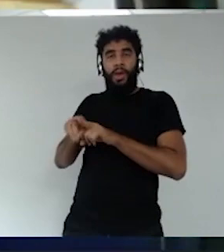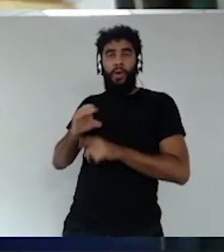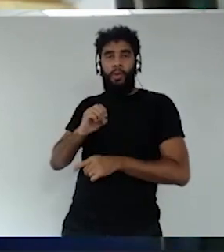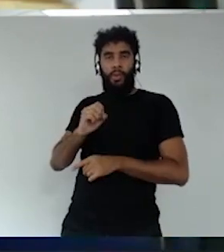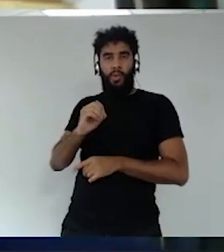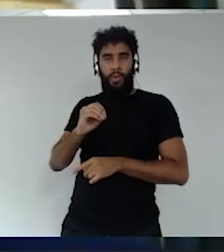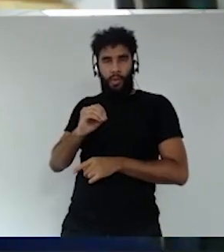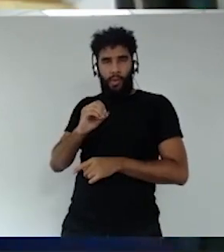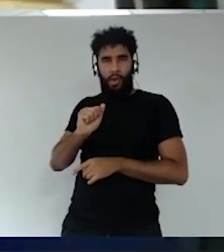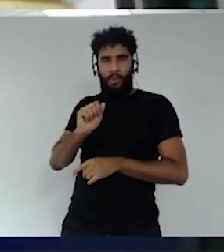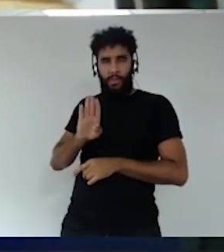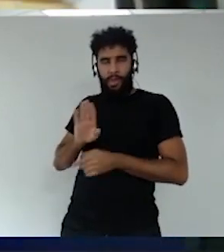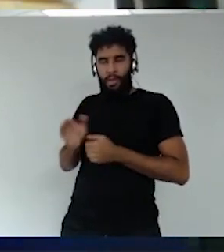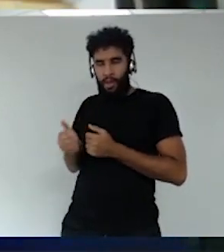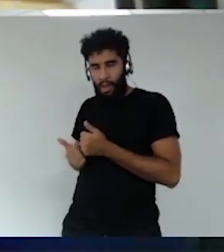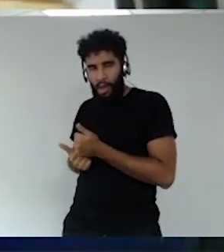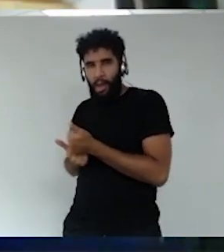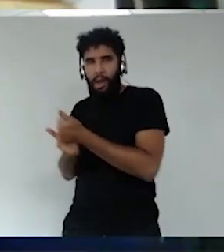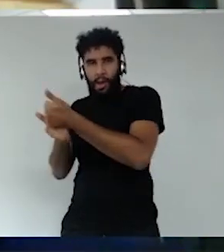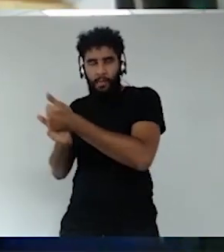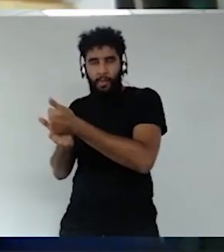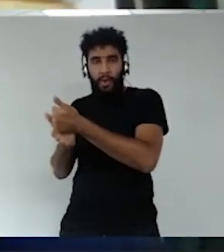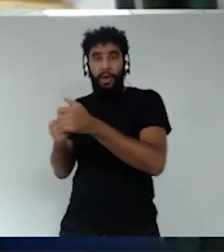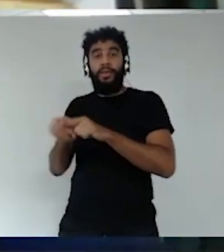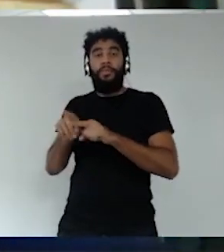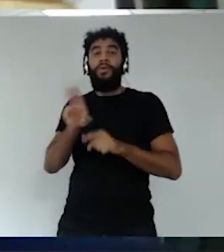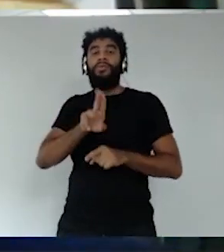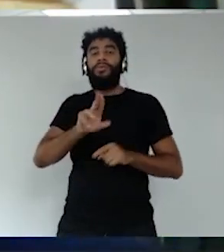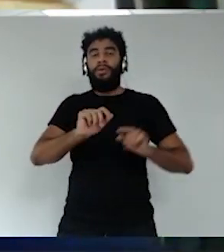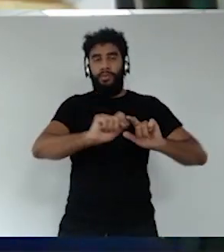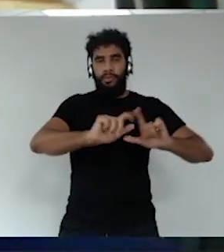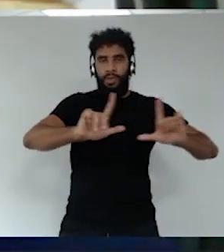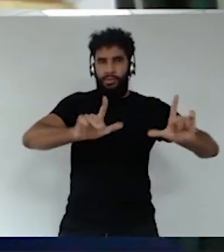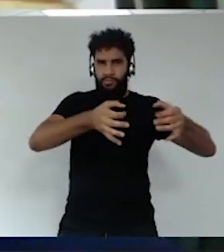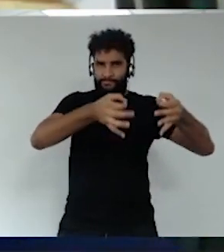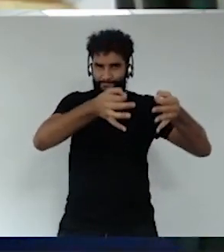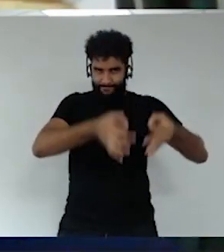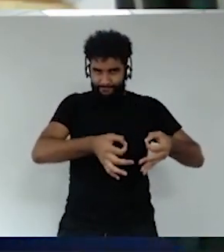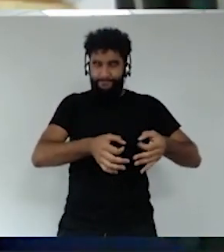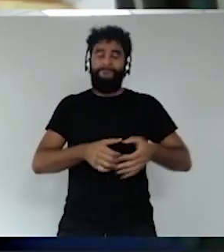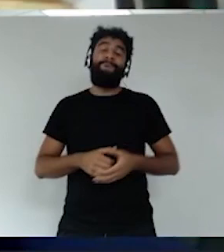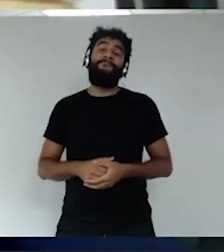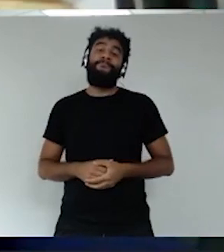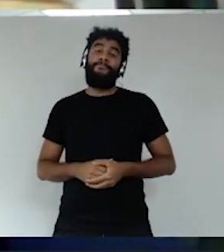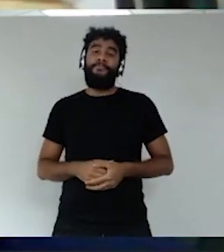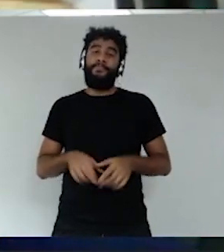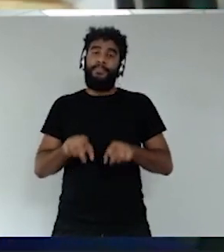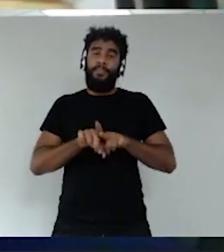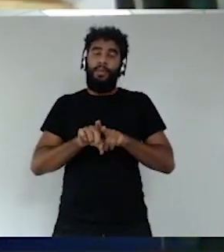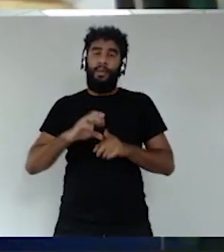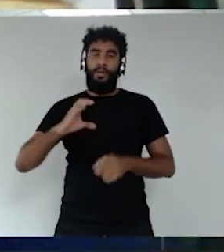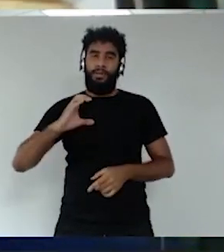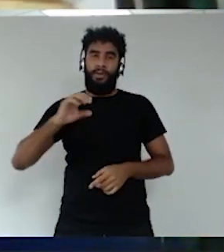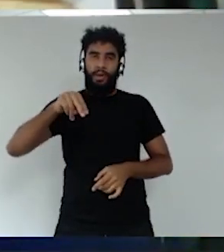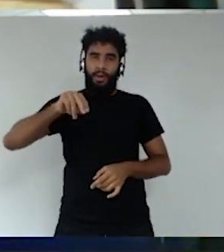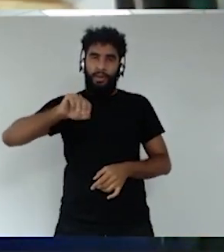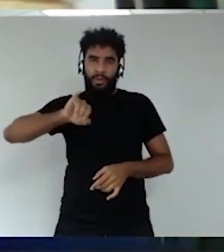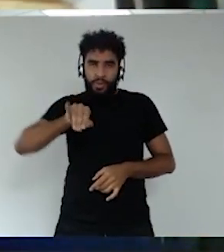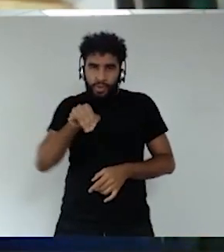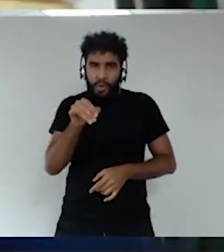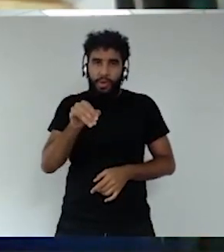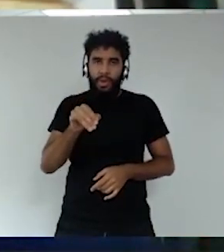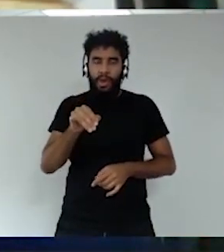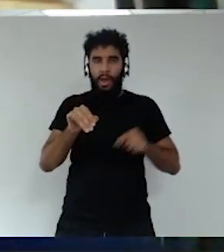plataforma adequada, a priorizarem essas soluções. Nós temos o CNJ e a OAB,